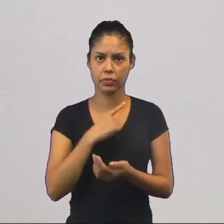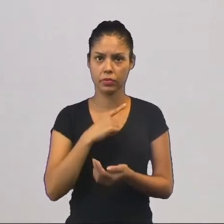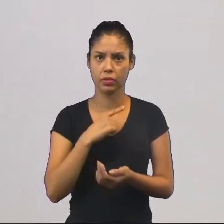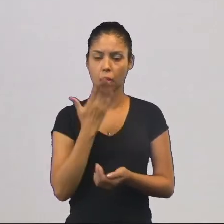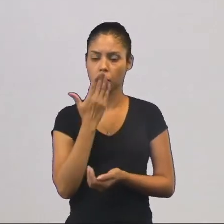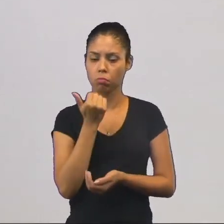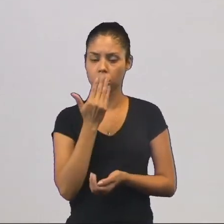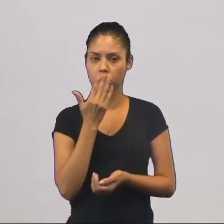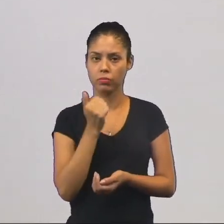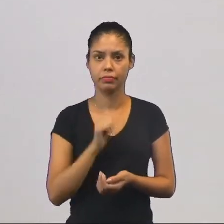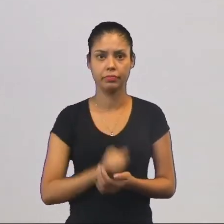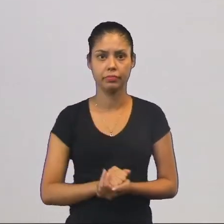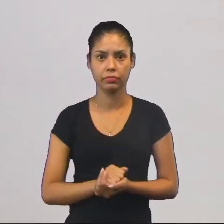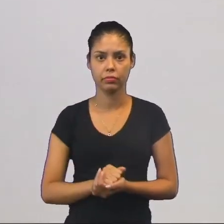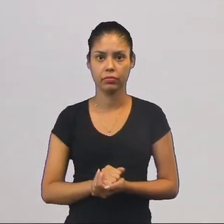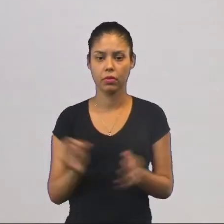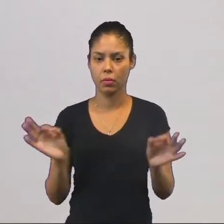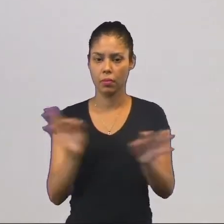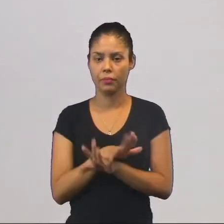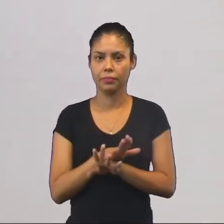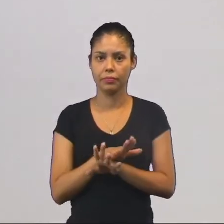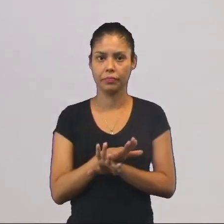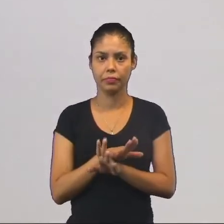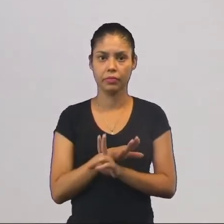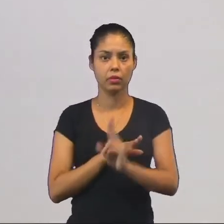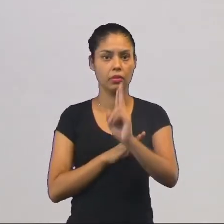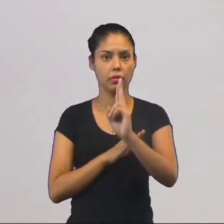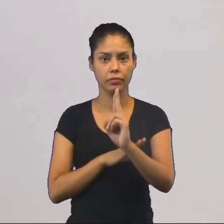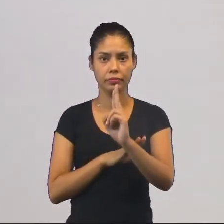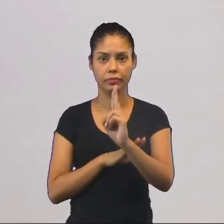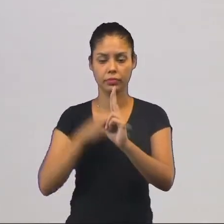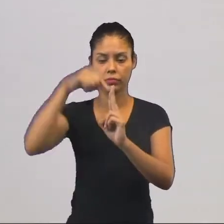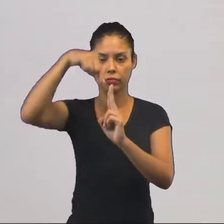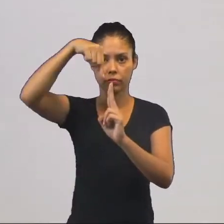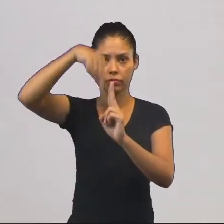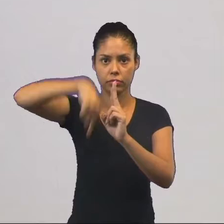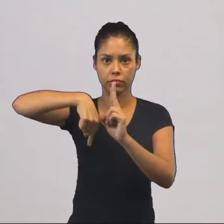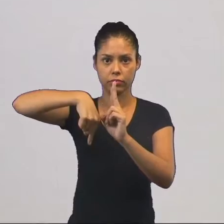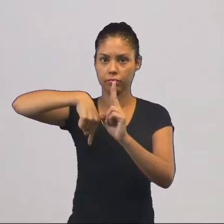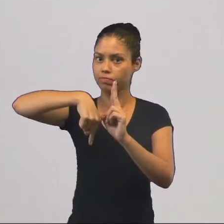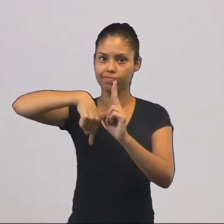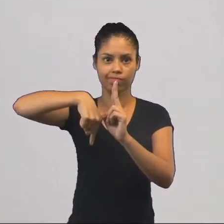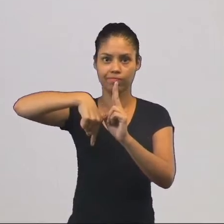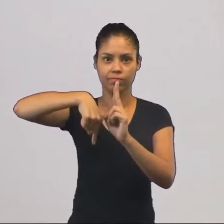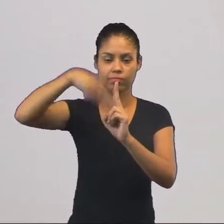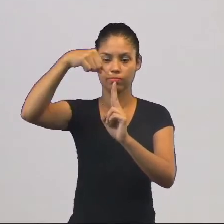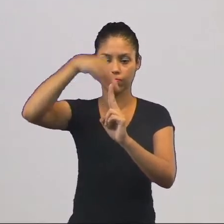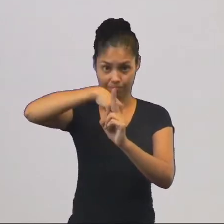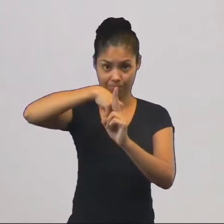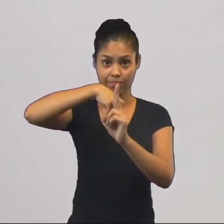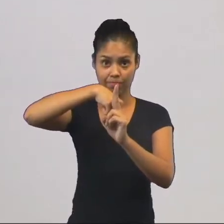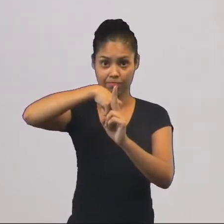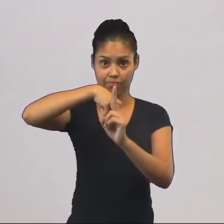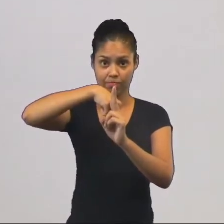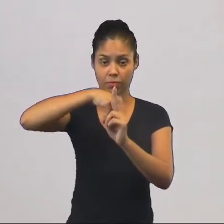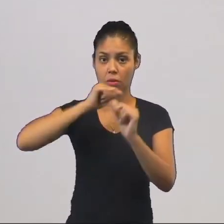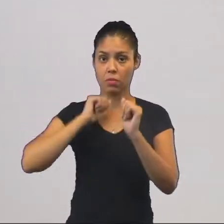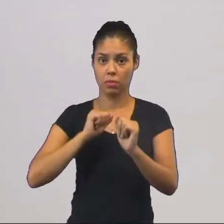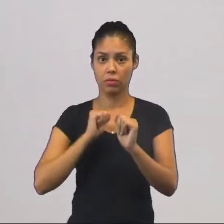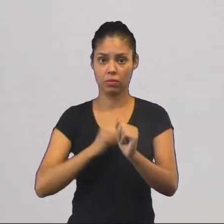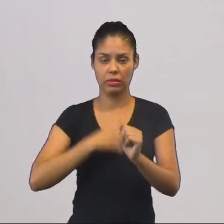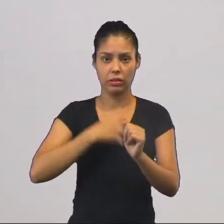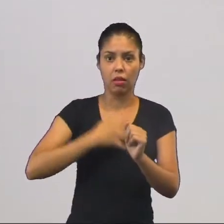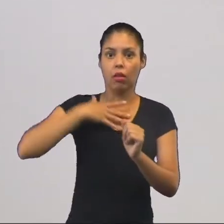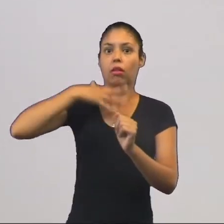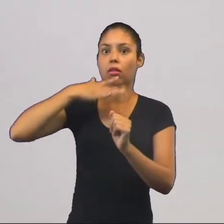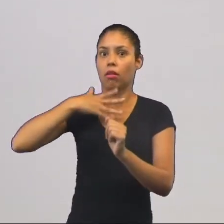se alimentando e acaba que o alimento, né, ele não é direcionado para o sistema digestório, você pode se sentir